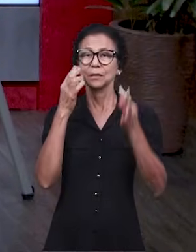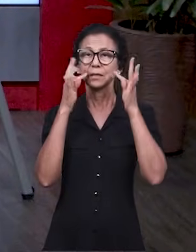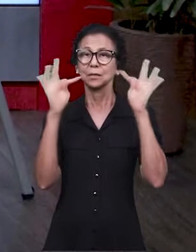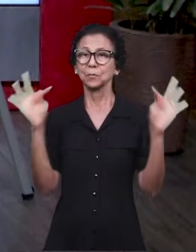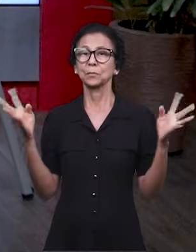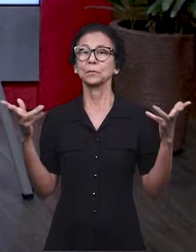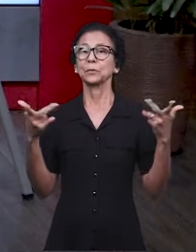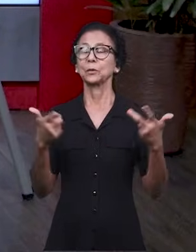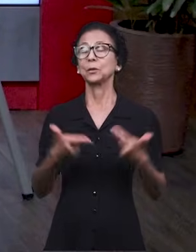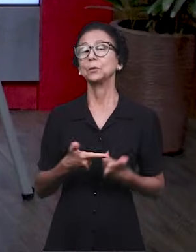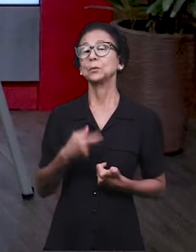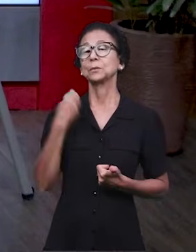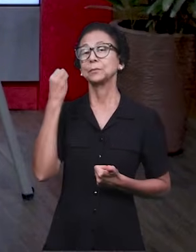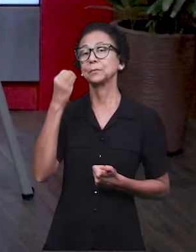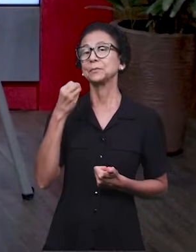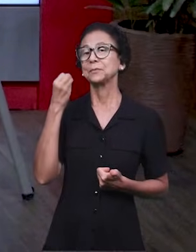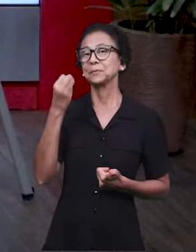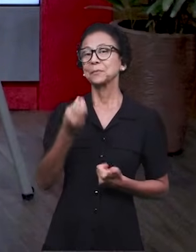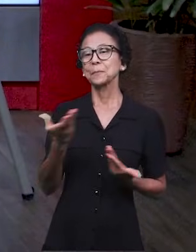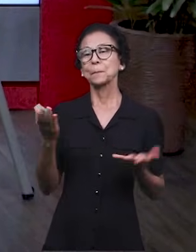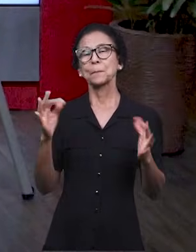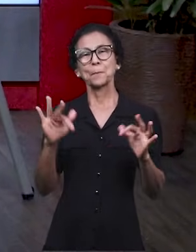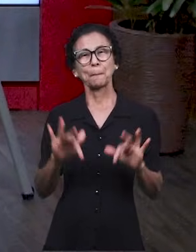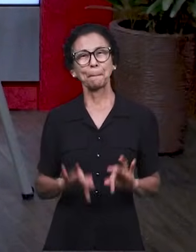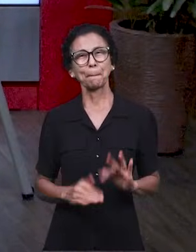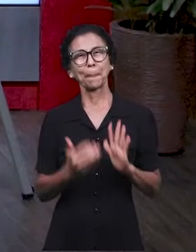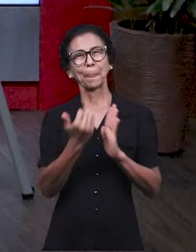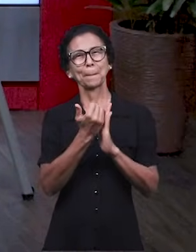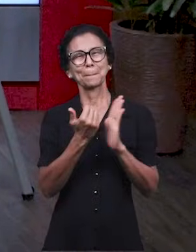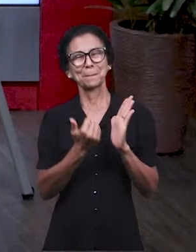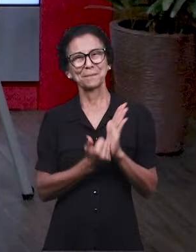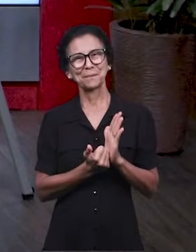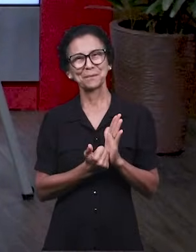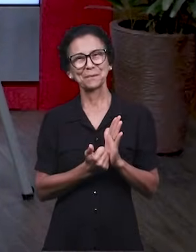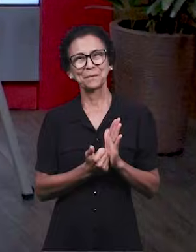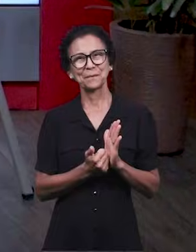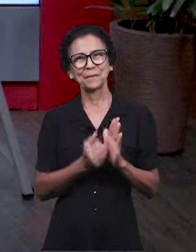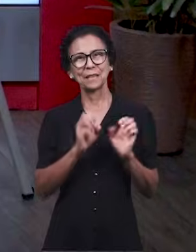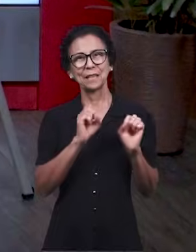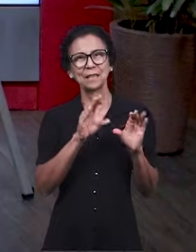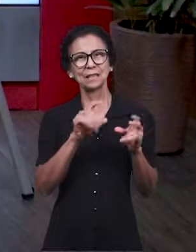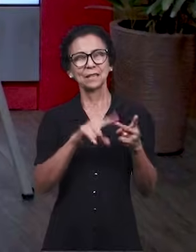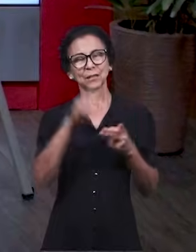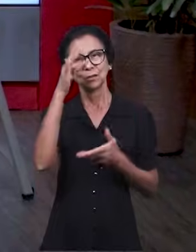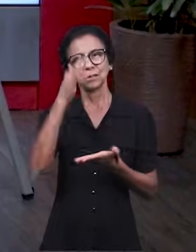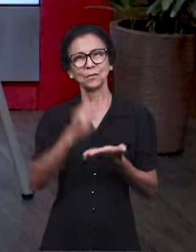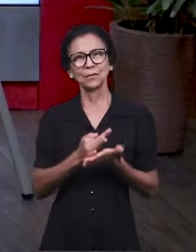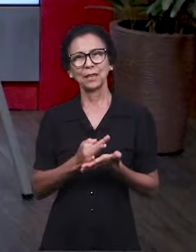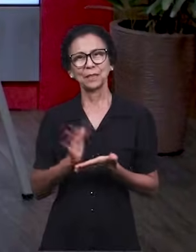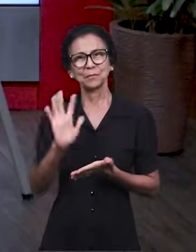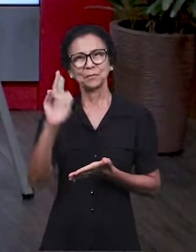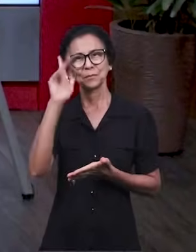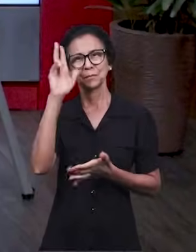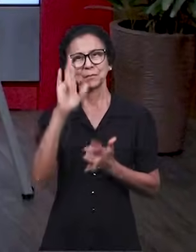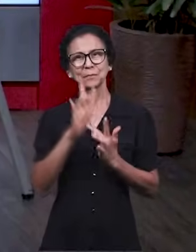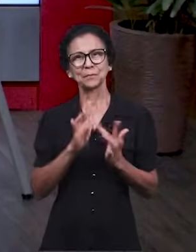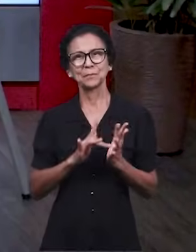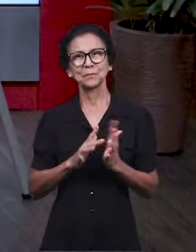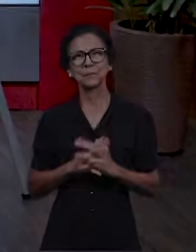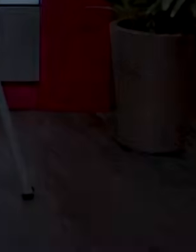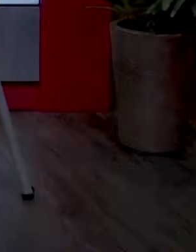experiências, e assim encerramos mais um programa Educação e Fé. Até o próximo, a paz do Senhor Jesus.